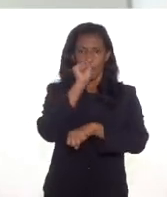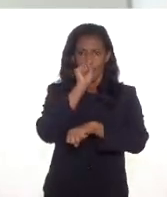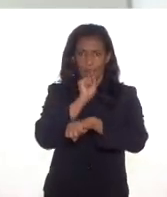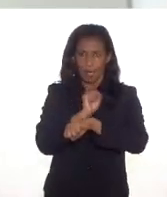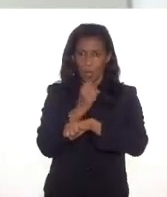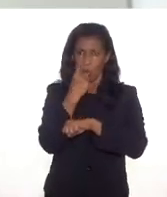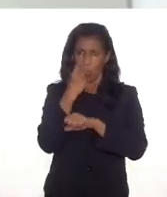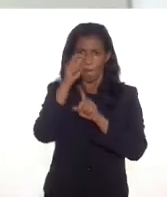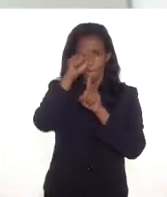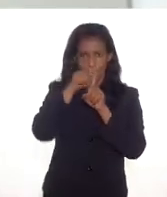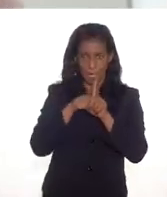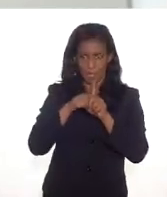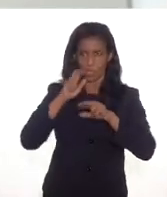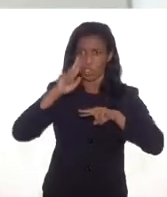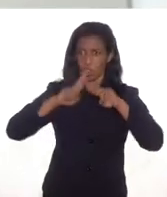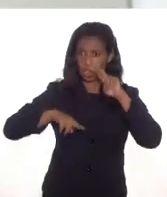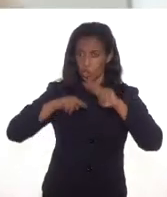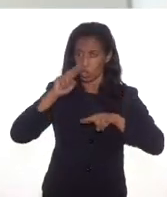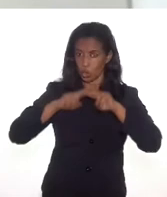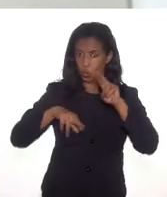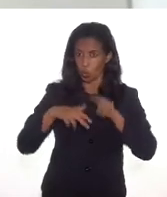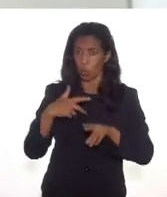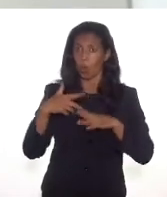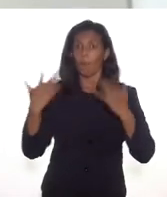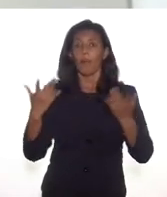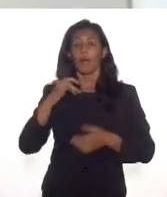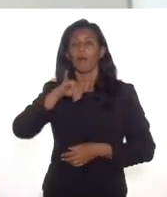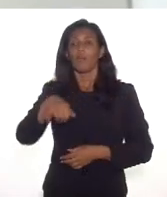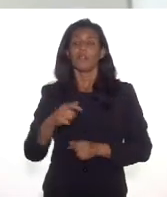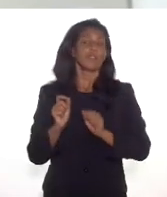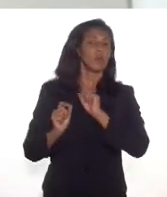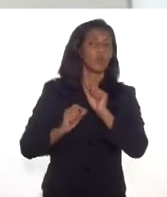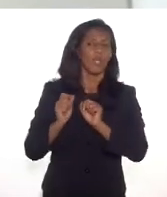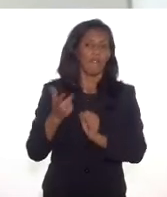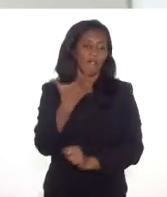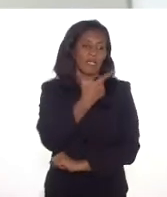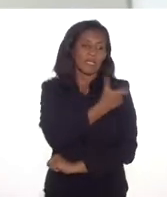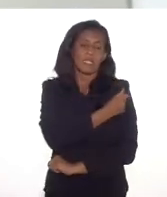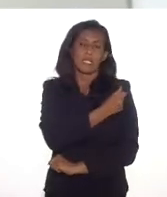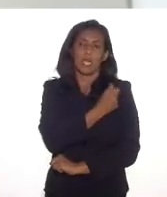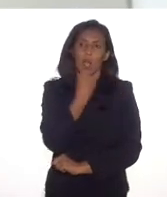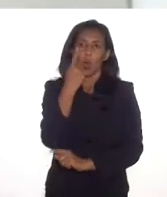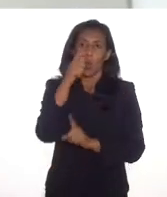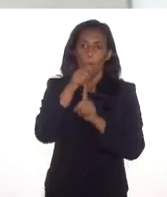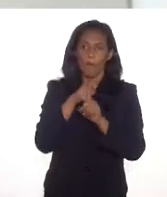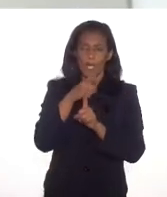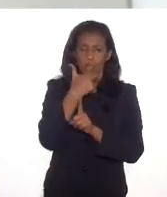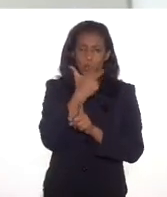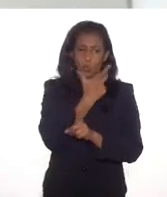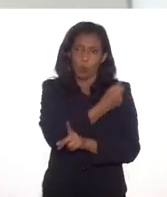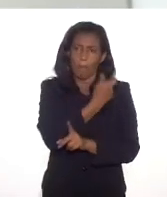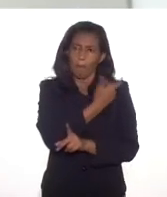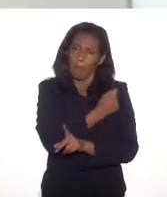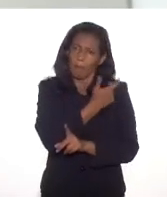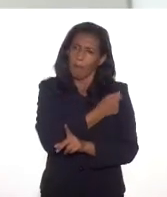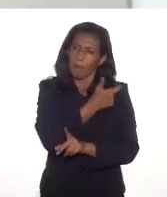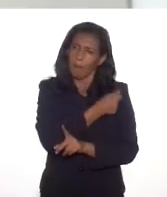durante junho e caminhar com a vacinação dos profissionais de educação. Se a gente vacina durante o mês de